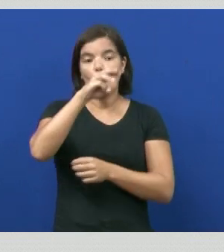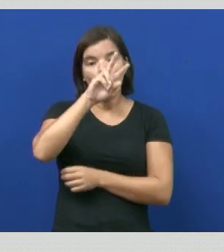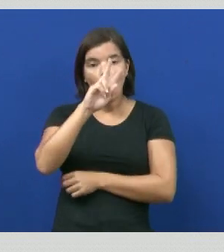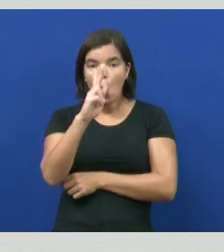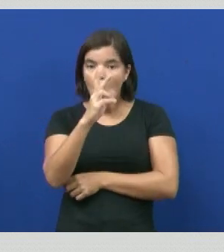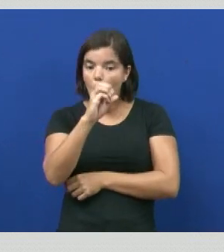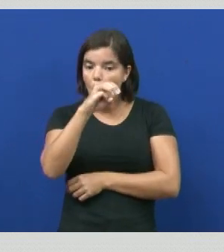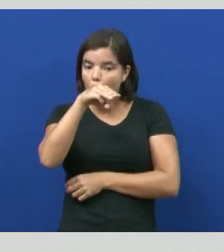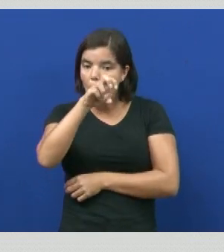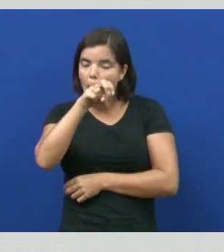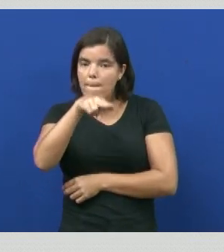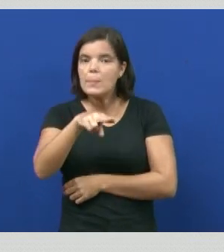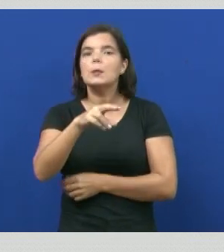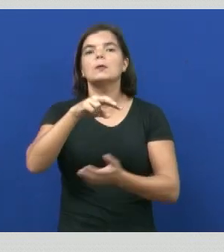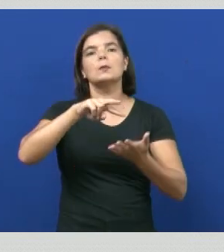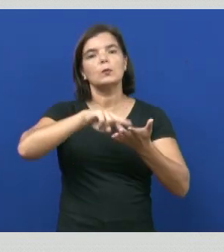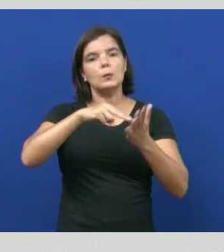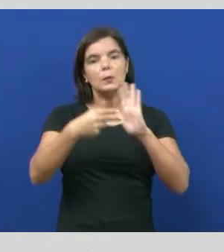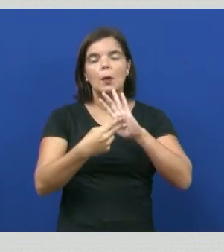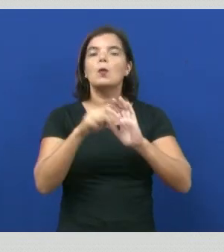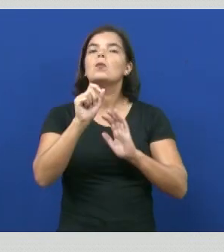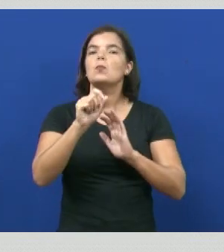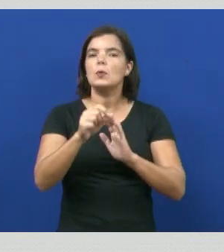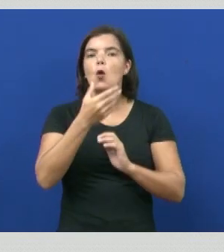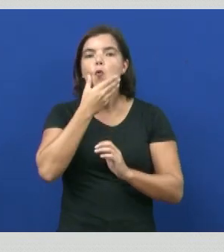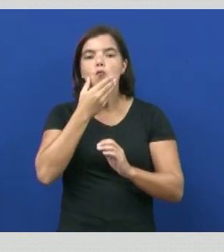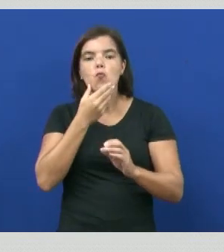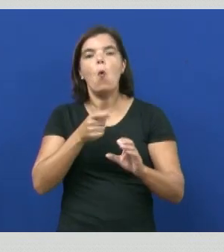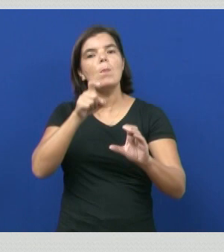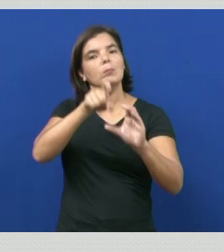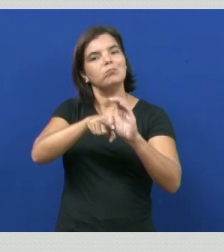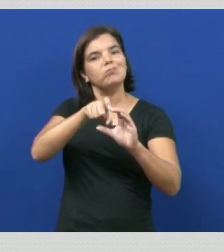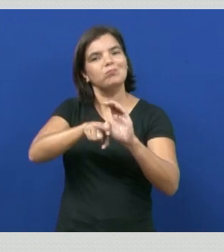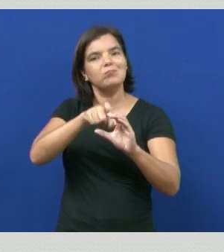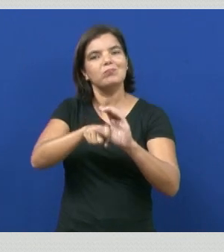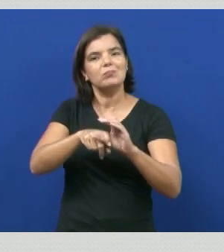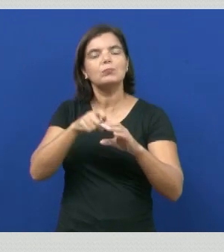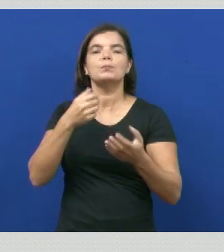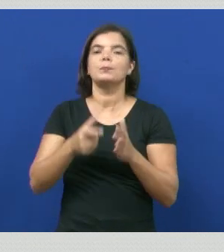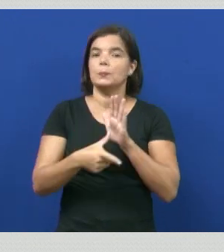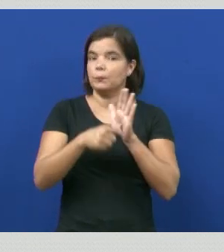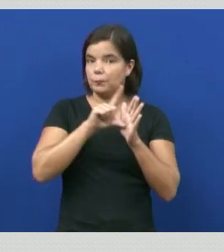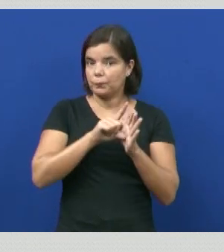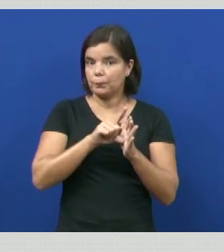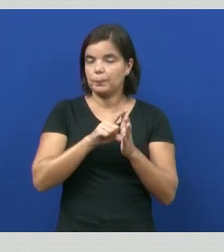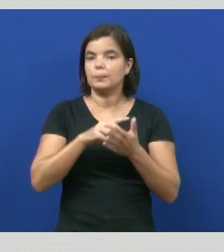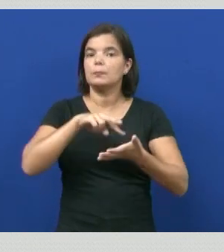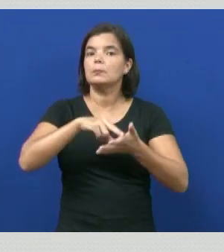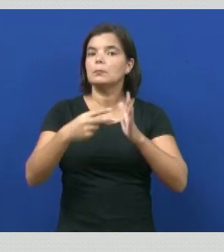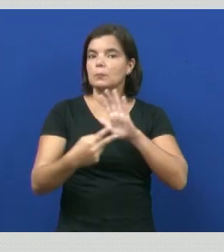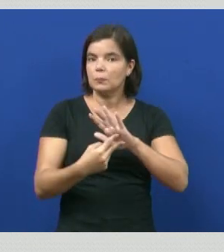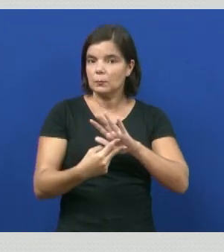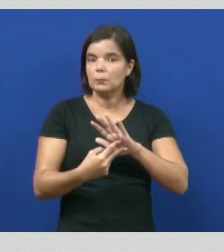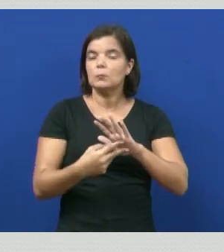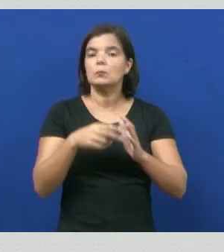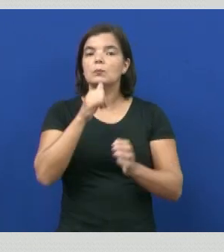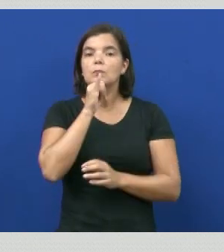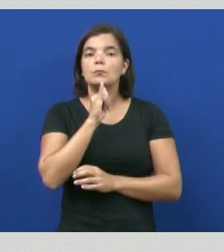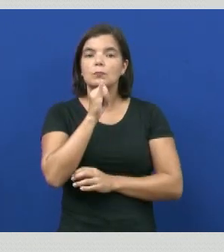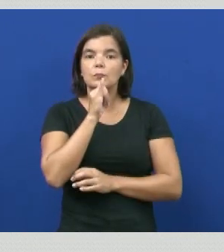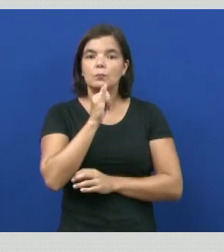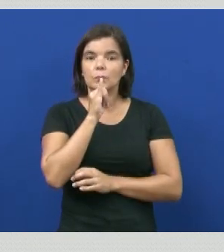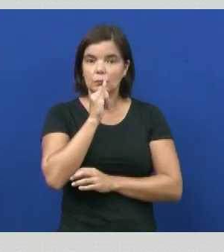fazendo referência ao termo sujeito que iria cobrar o dinheiro da prestação, citado no parágrafo anterior. Nesse caso, nós temos aí o